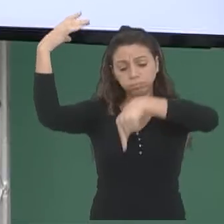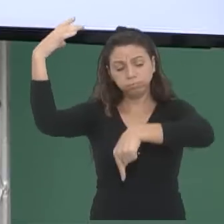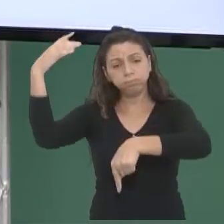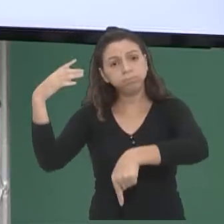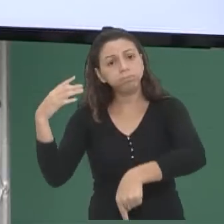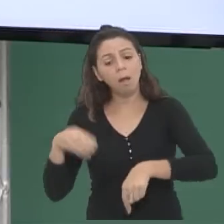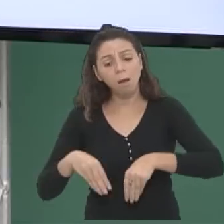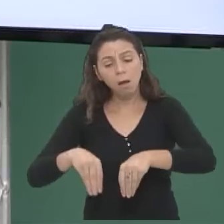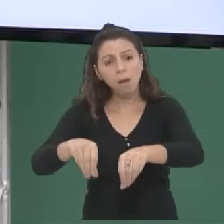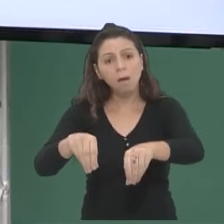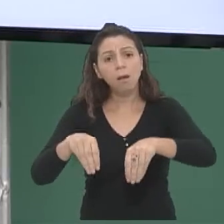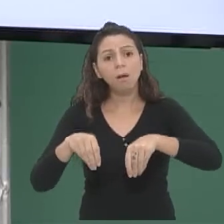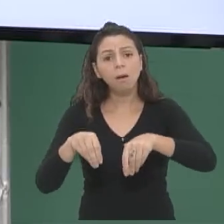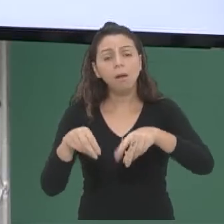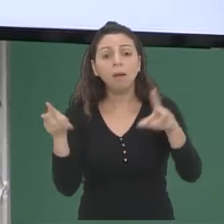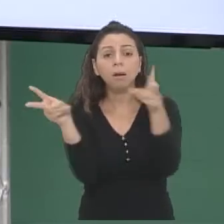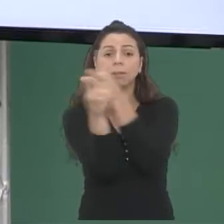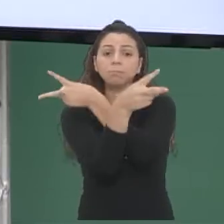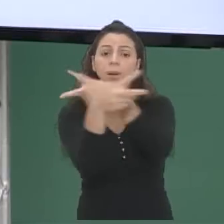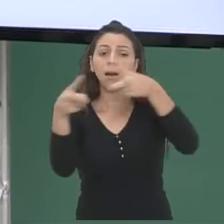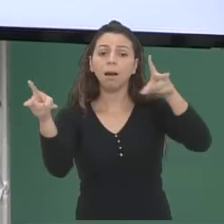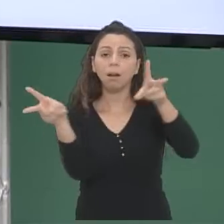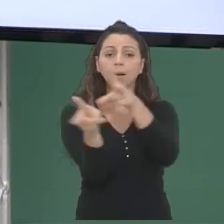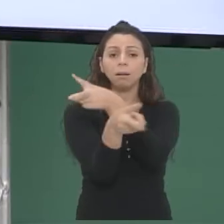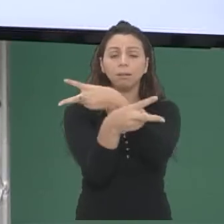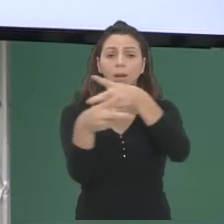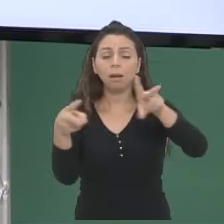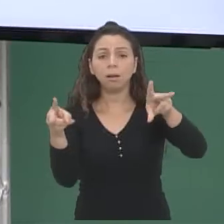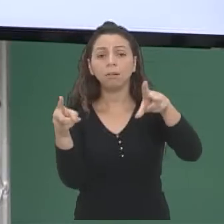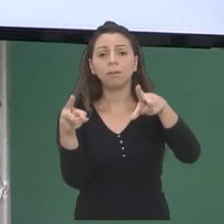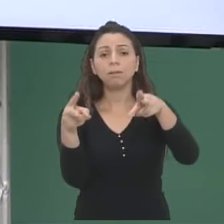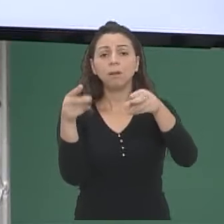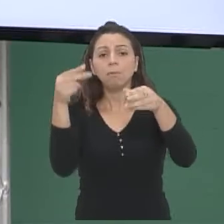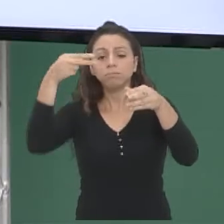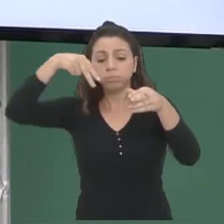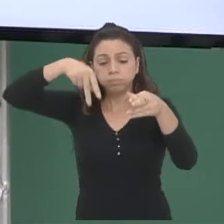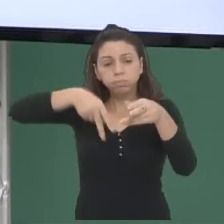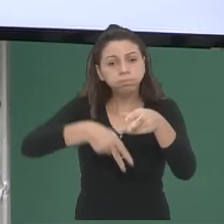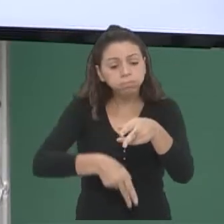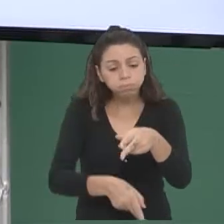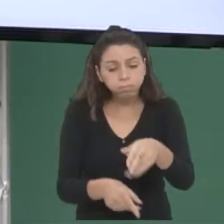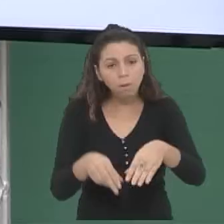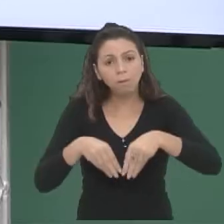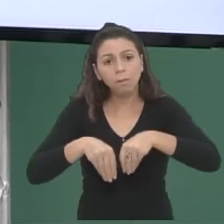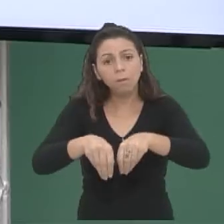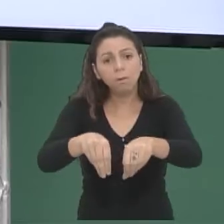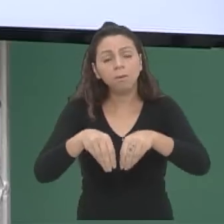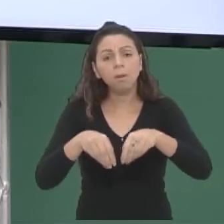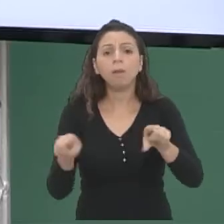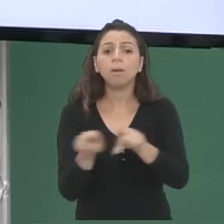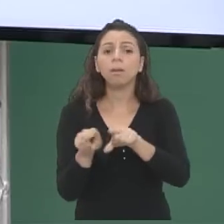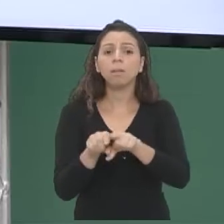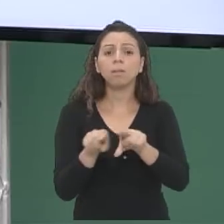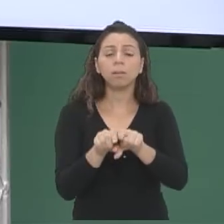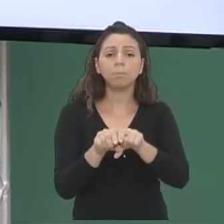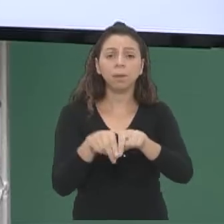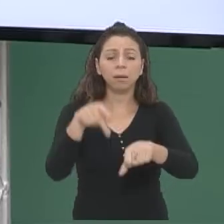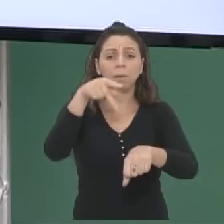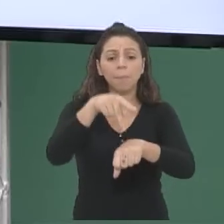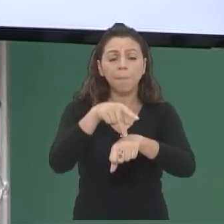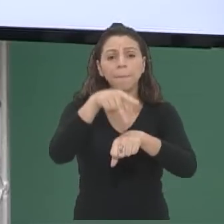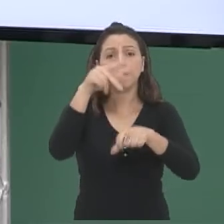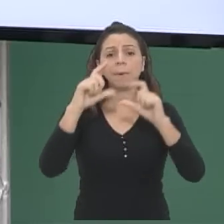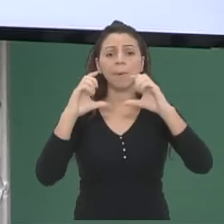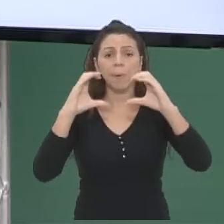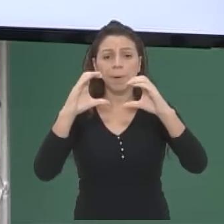que penetra pelas galerias cavadas pelas minhocas e os fragmentos, os pedaços de rochas, são exemplos